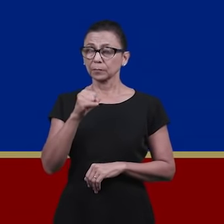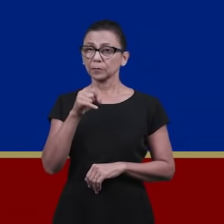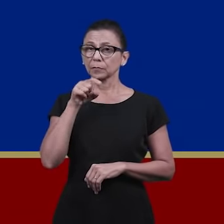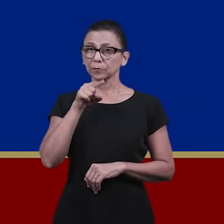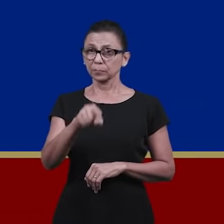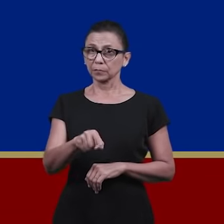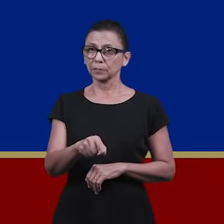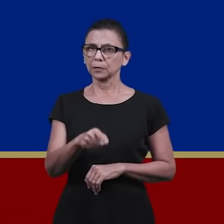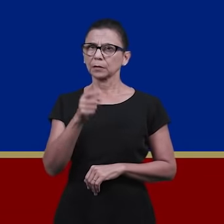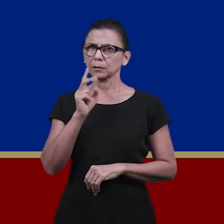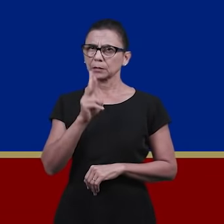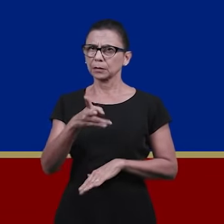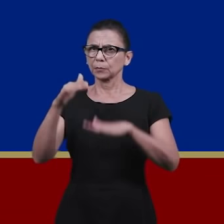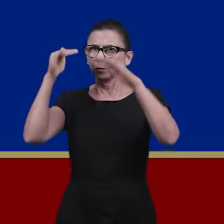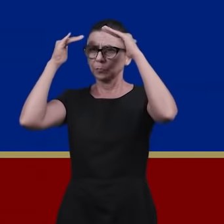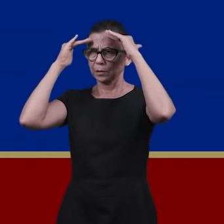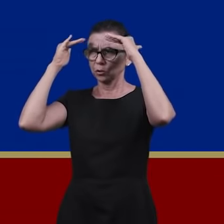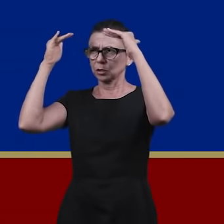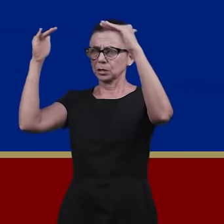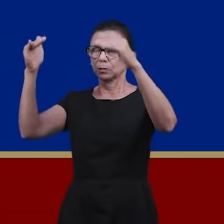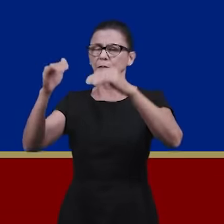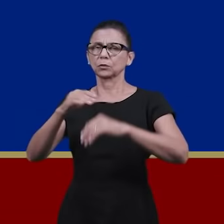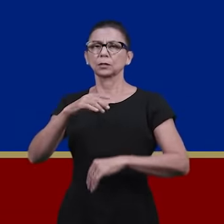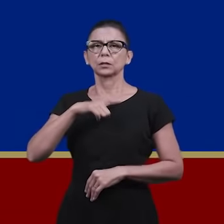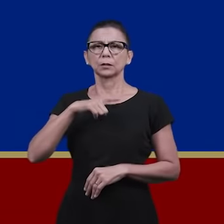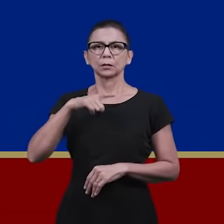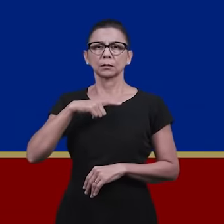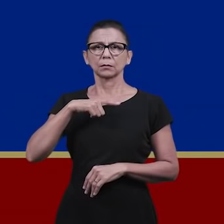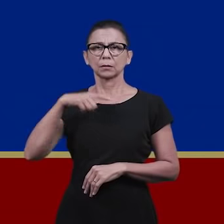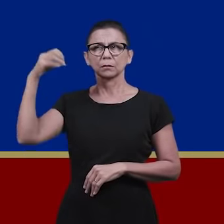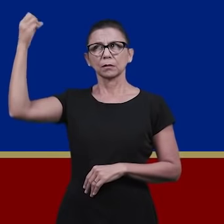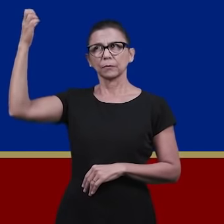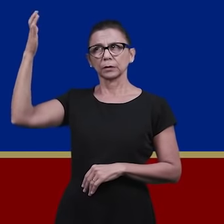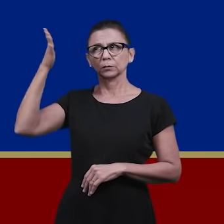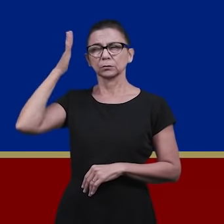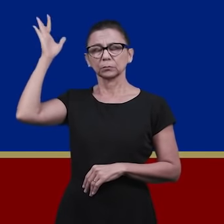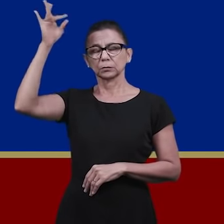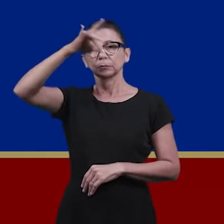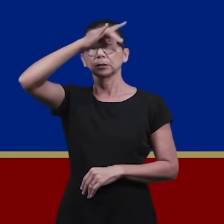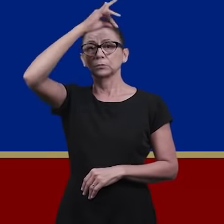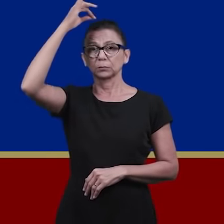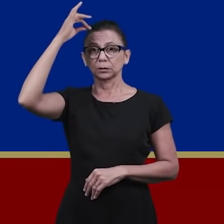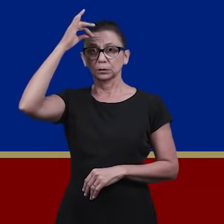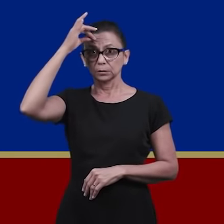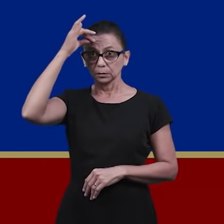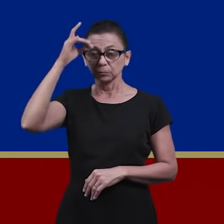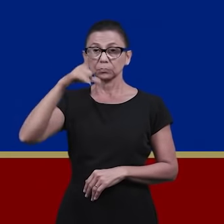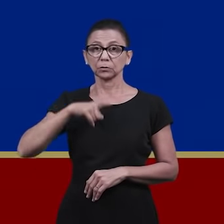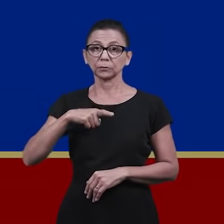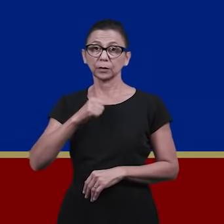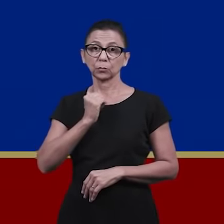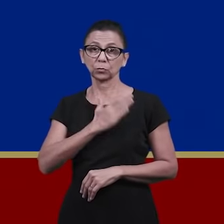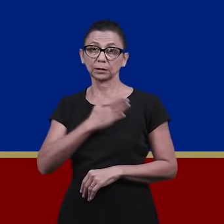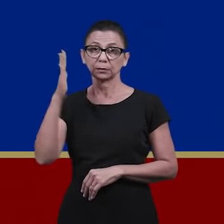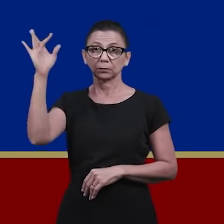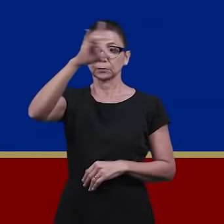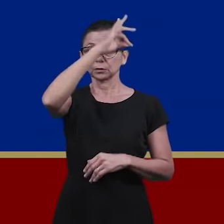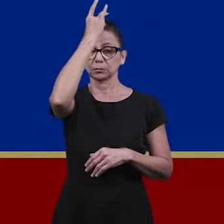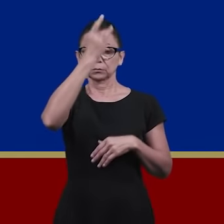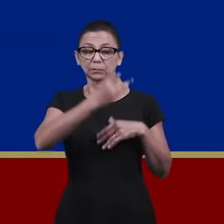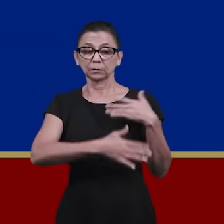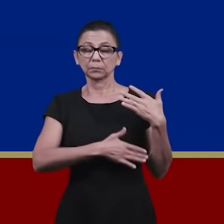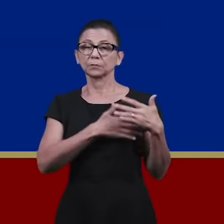e com os corações cheios do Espírito Santo, quando Jesus vier arrebatar a igreja,